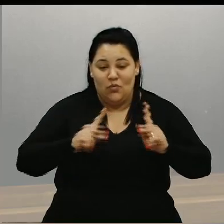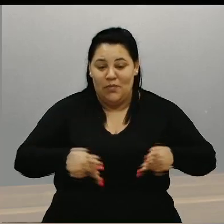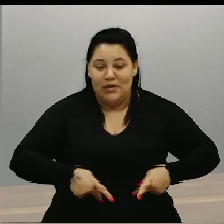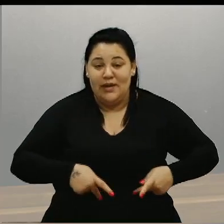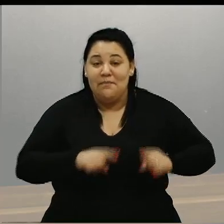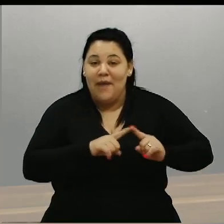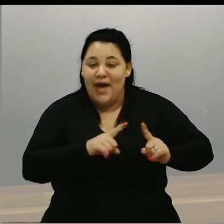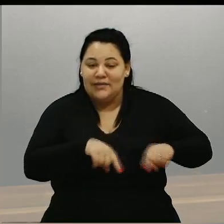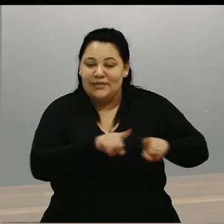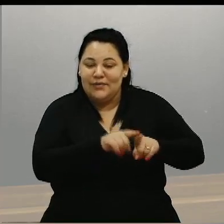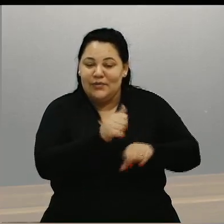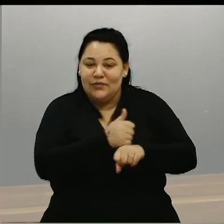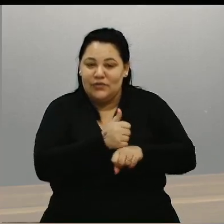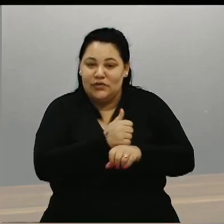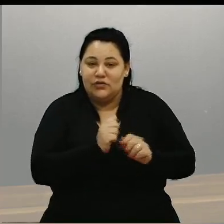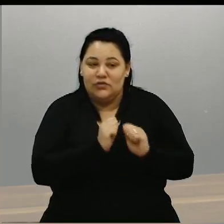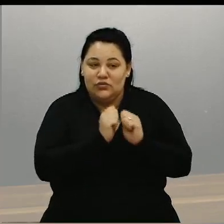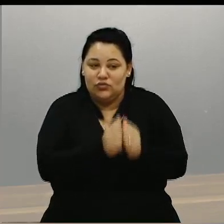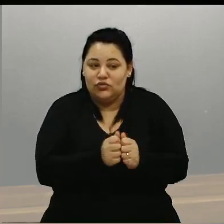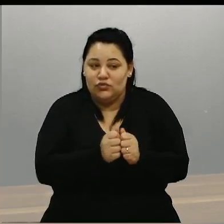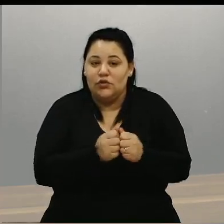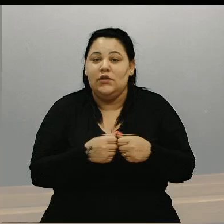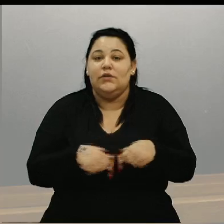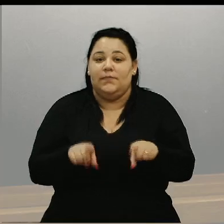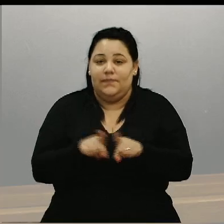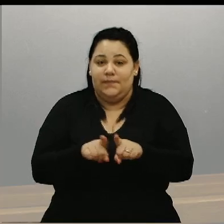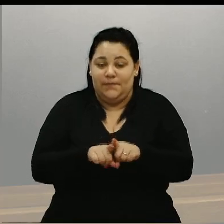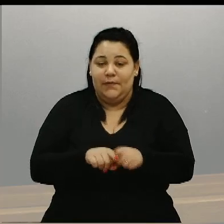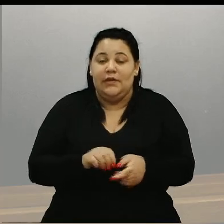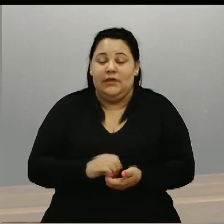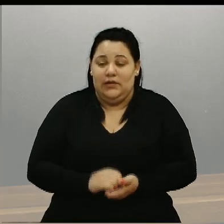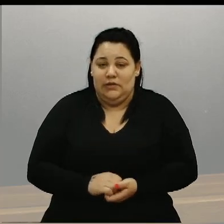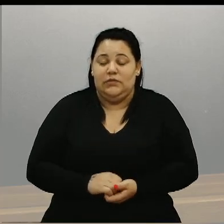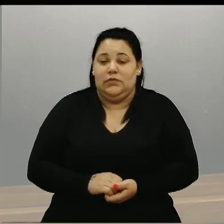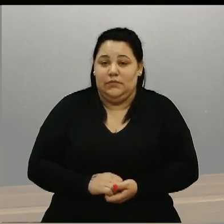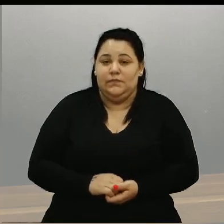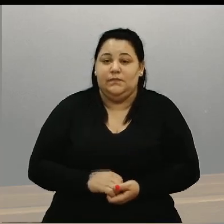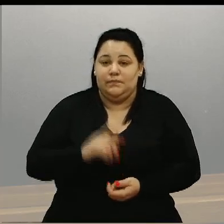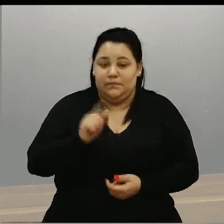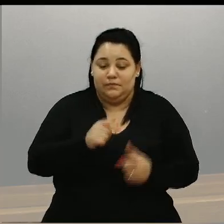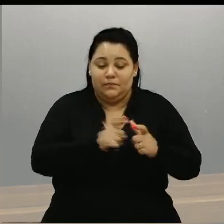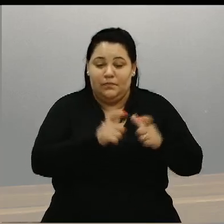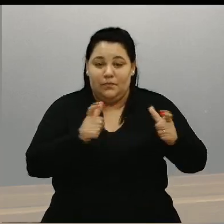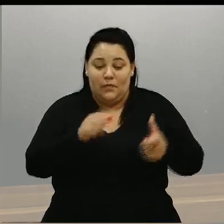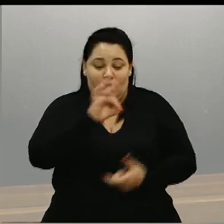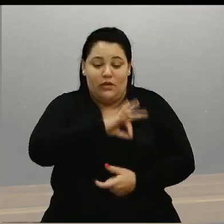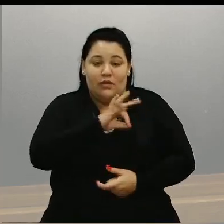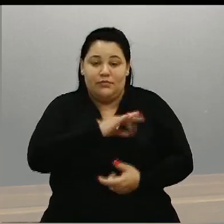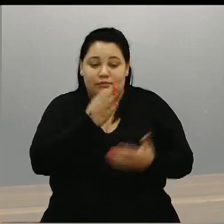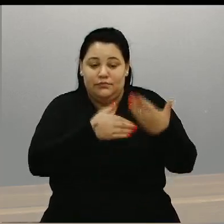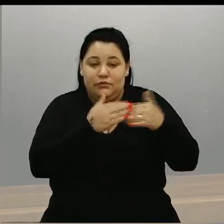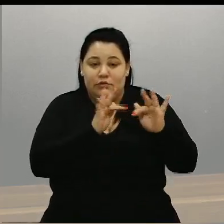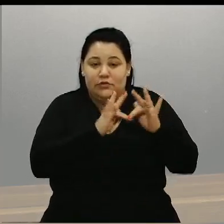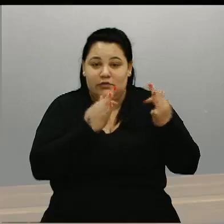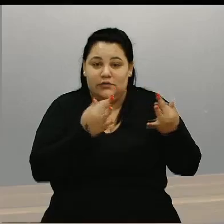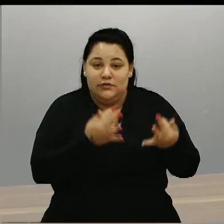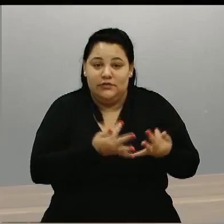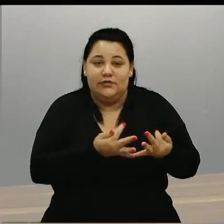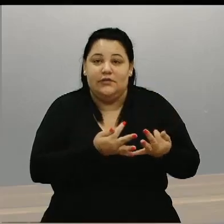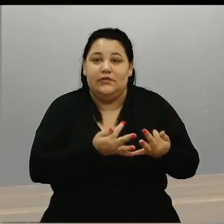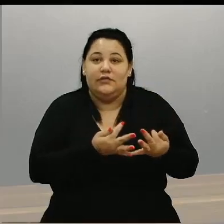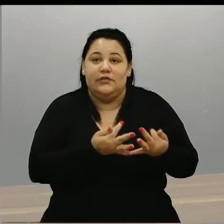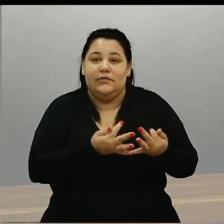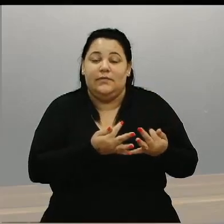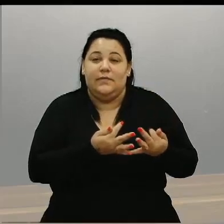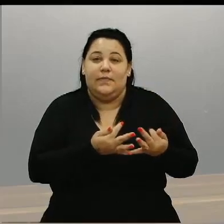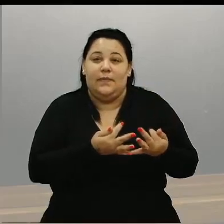formação profissional muitos deles é a maior renda paraa sua família é aquela que ela tem que